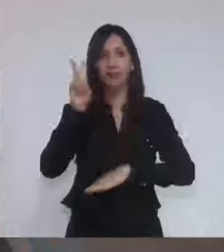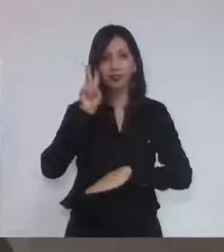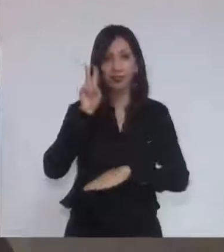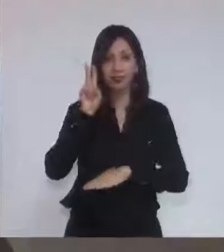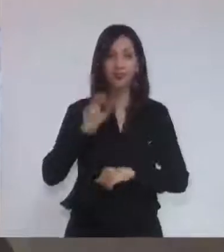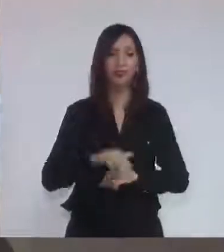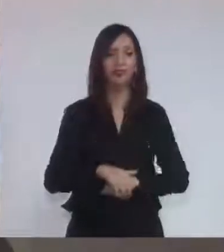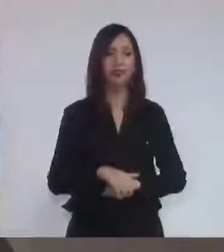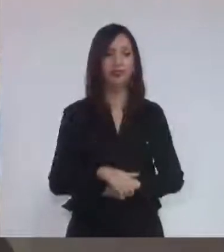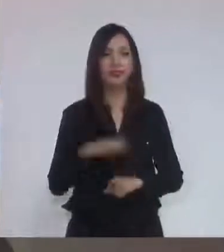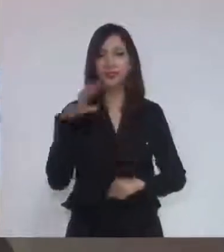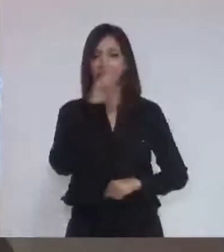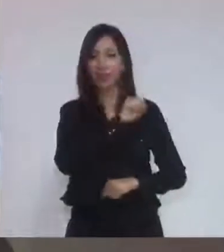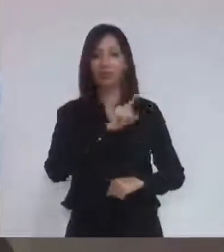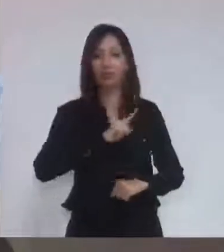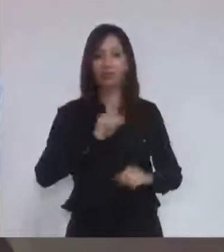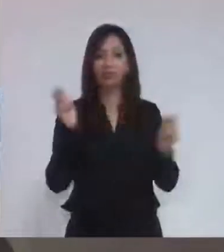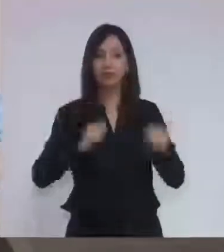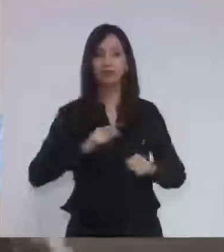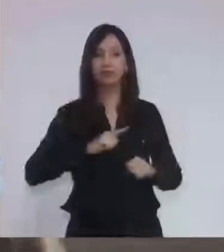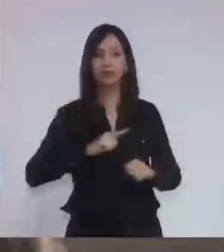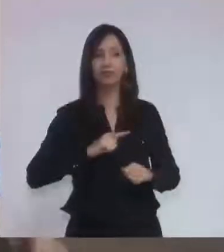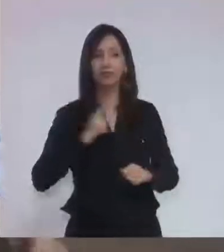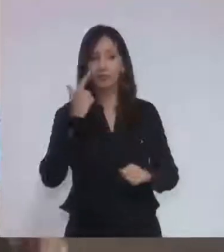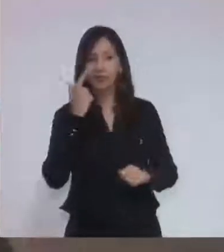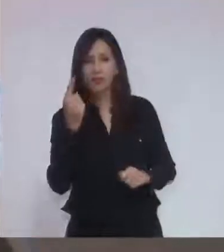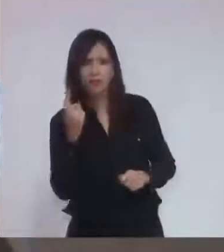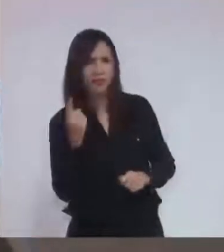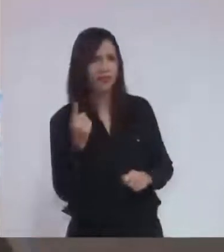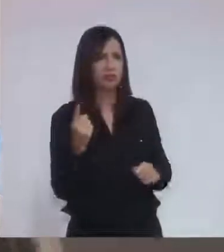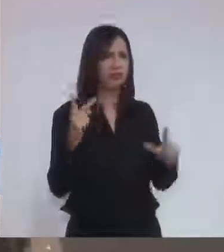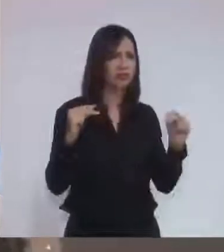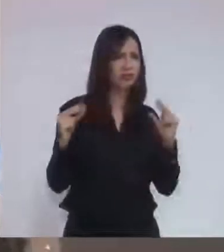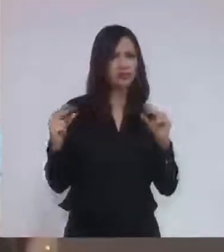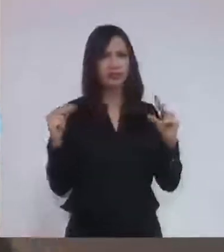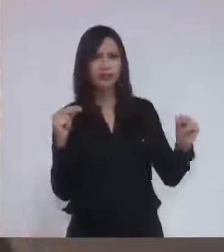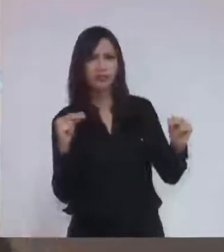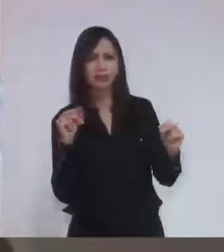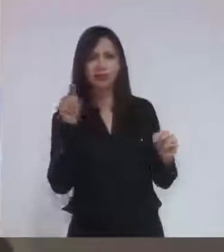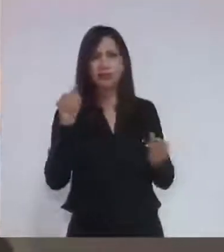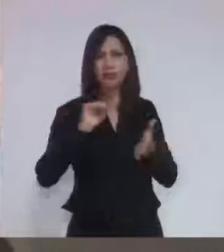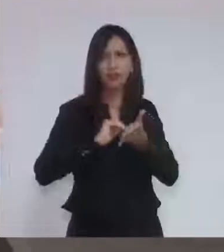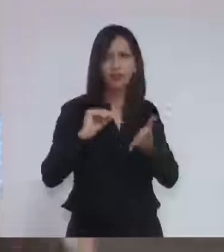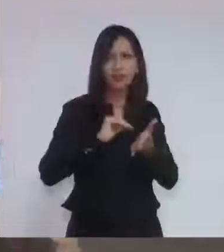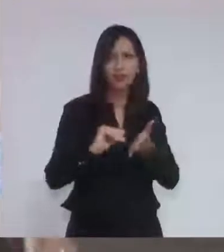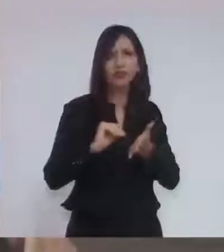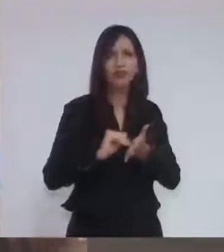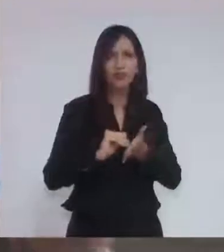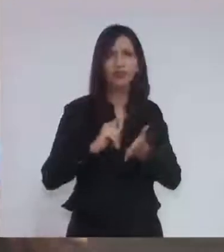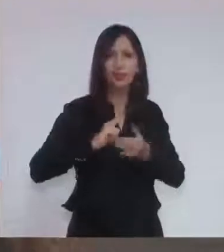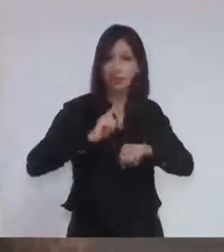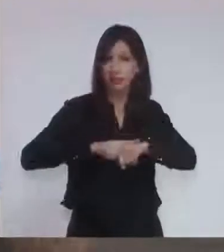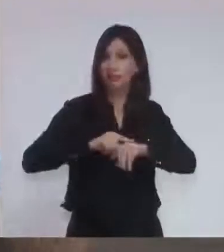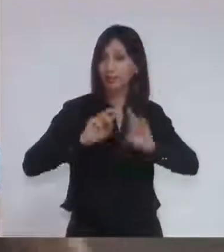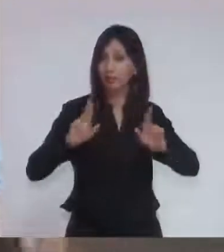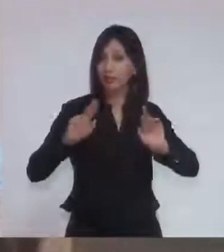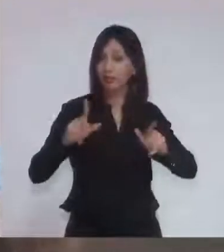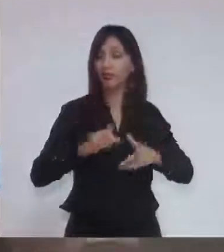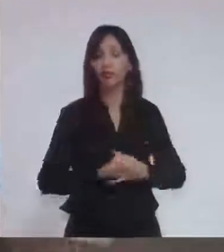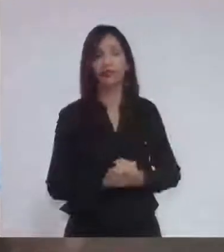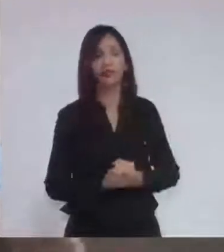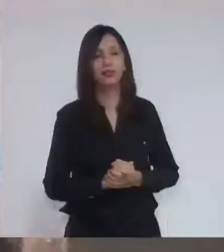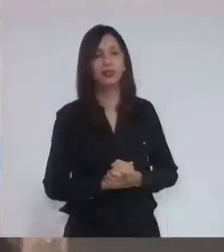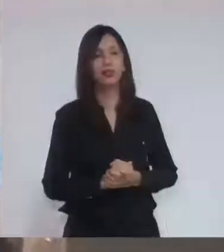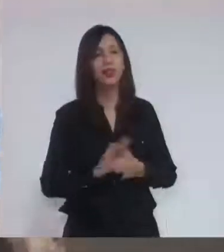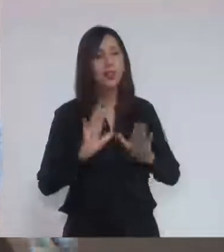acredito que rapidamente aí eu vi uma movimentação, né? A própria secretaria se propôs a fazer em horários diferentes. Mas aqui